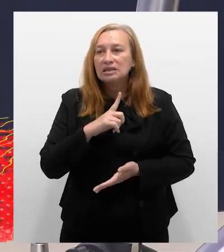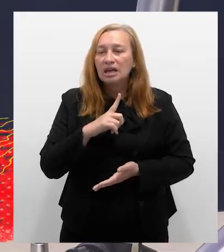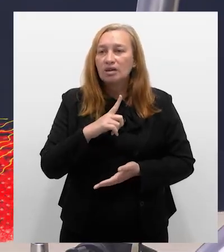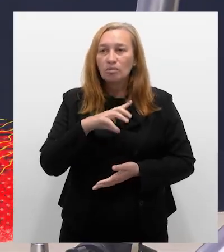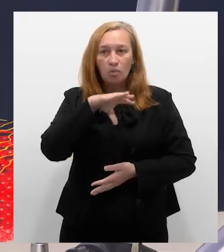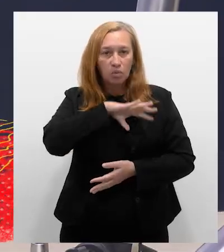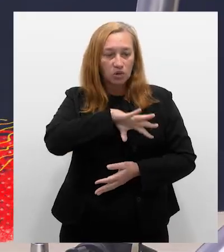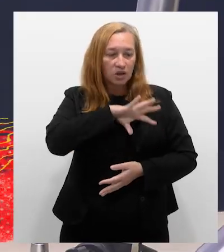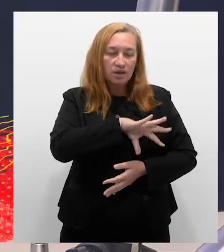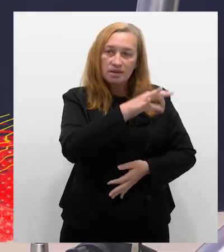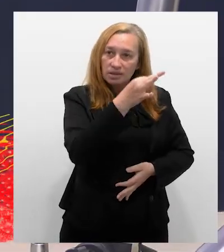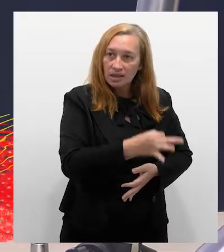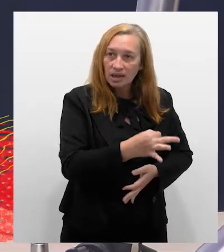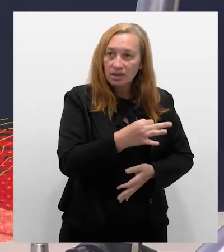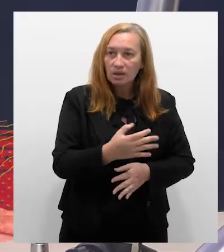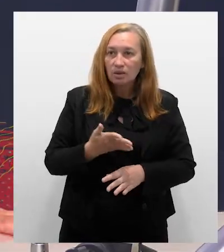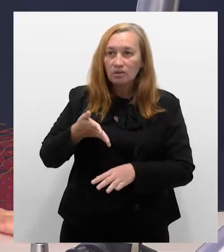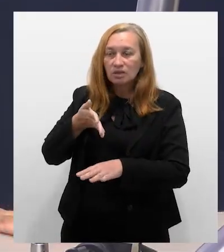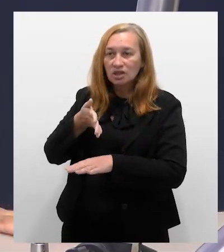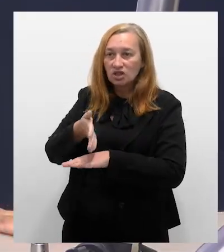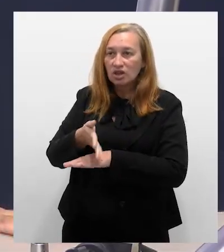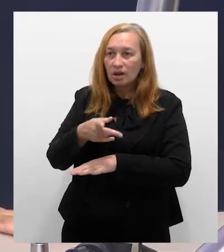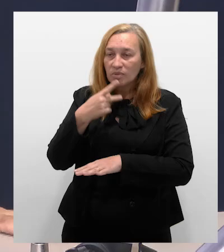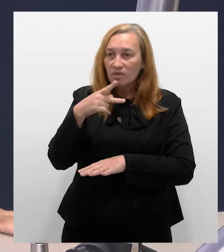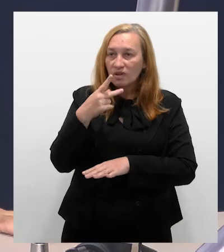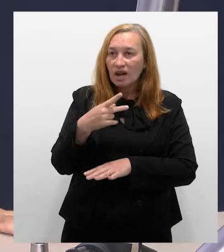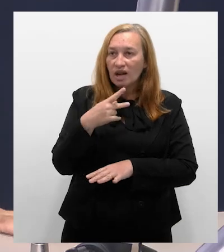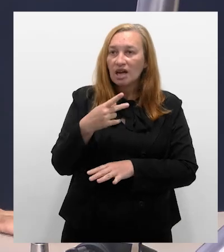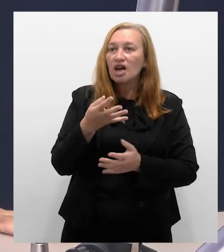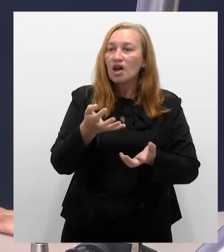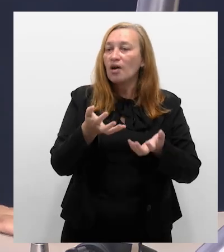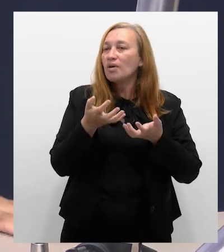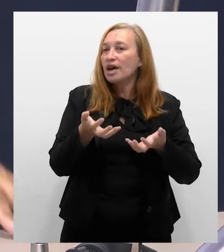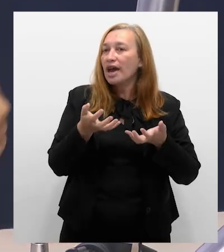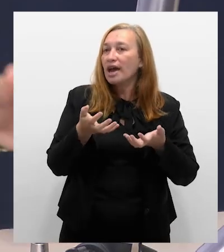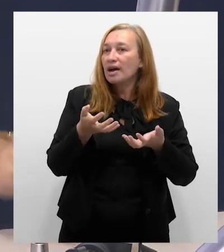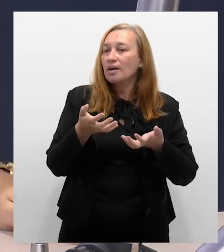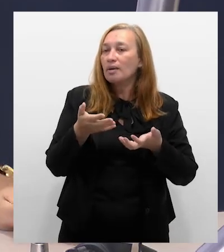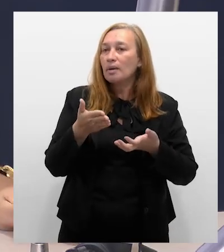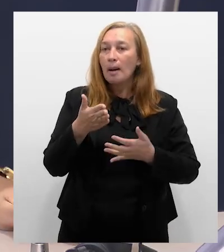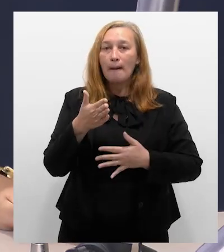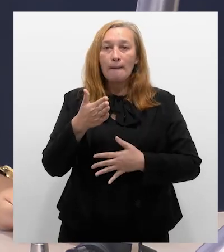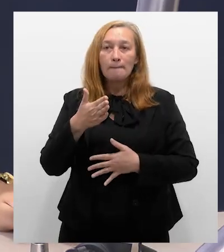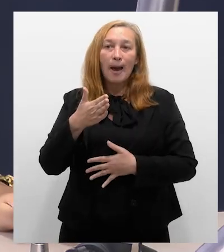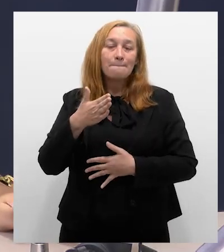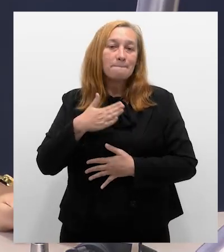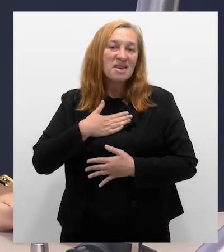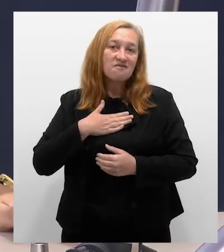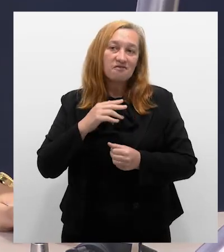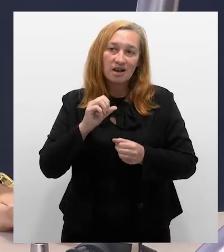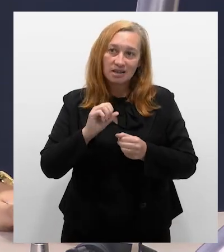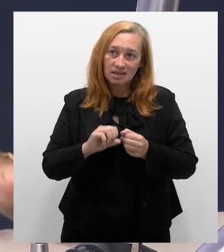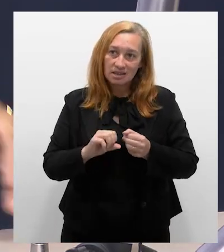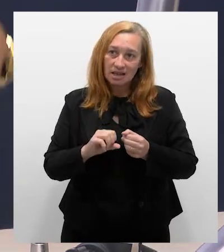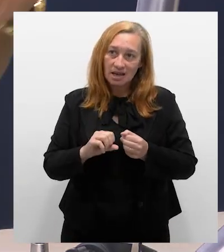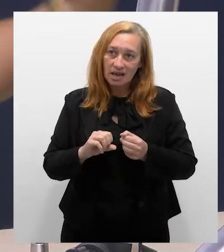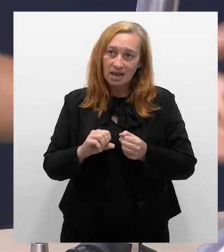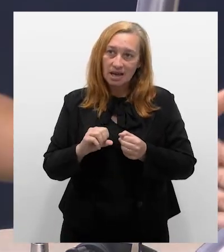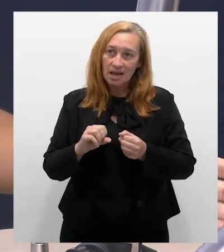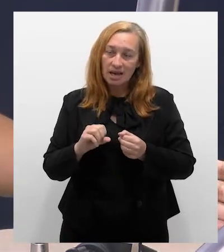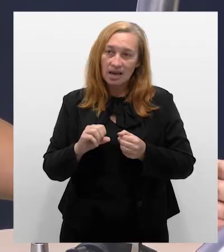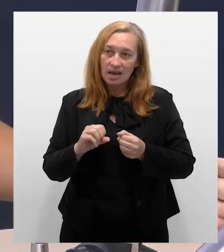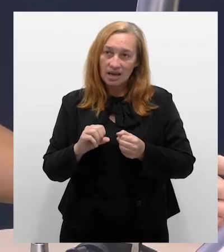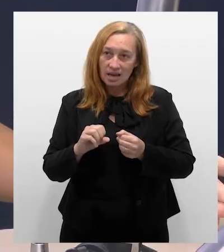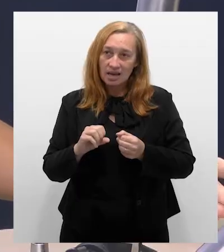nós temos o português correto. Quando você chega e uma pessoa fala, eu quero uma coisa para mim fazer. E mim